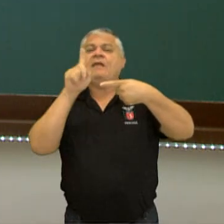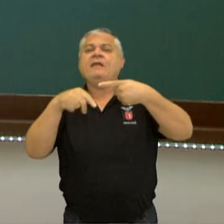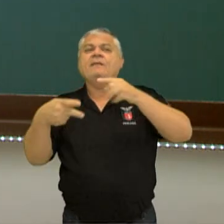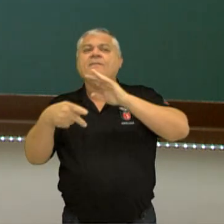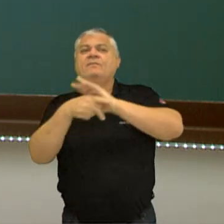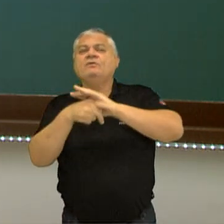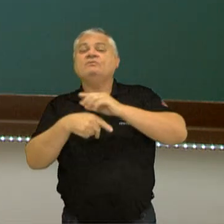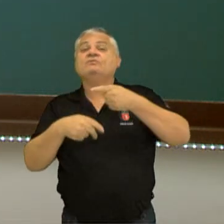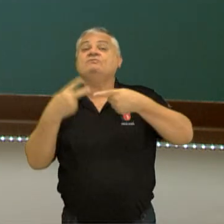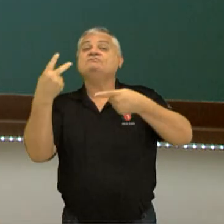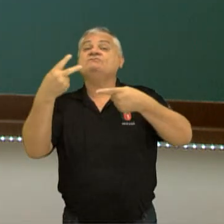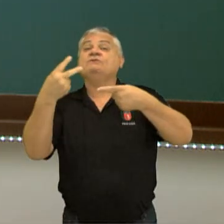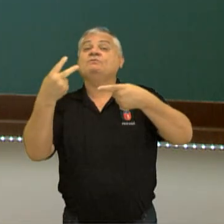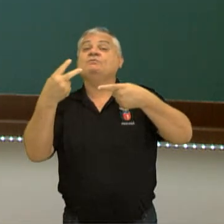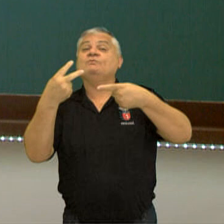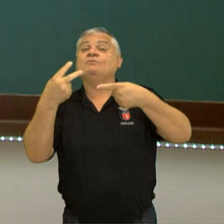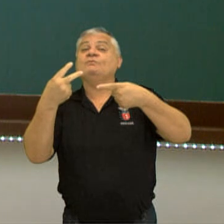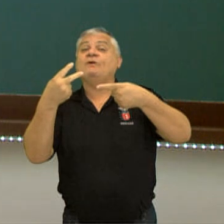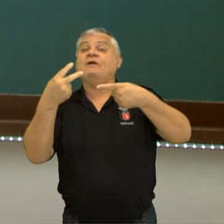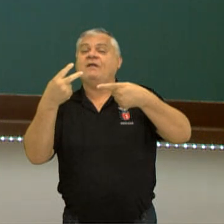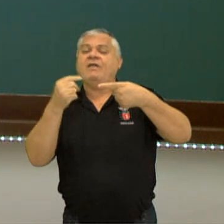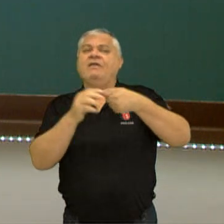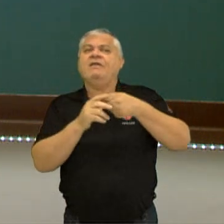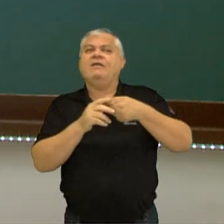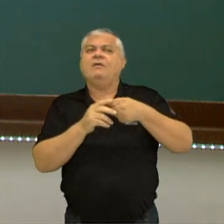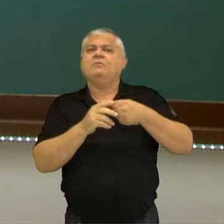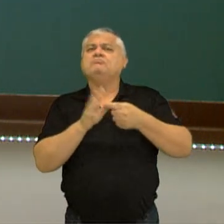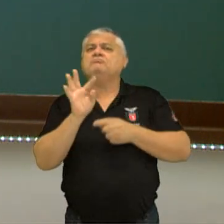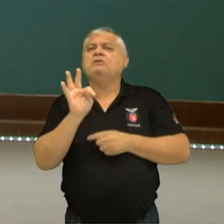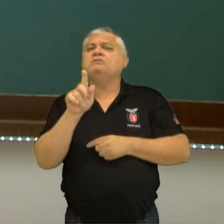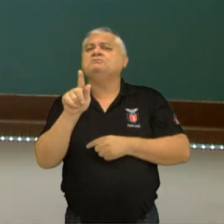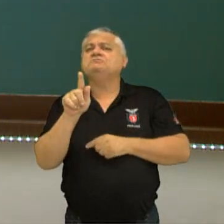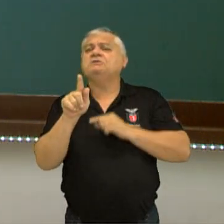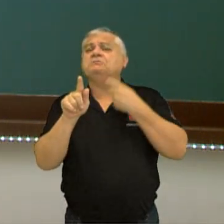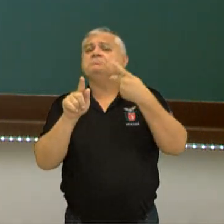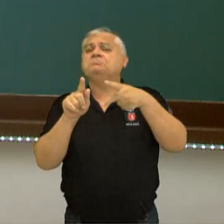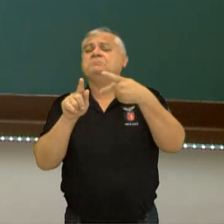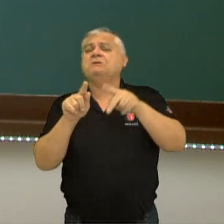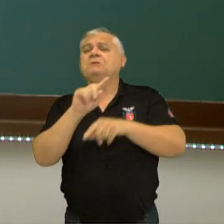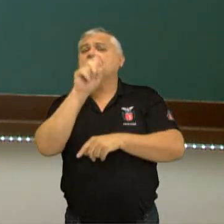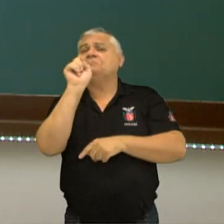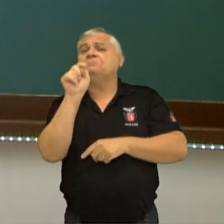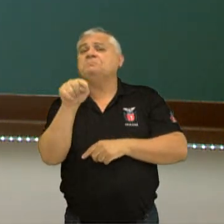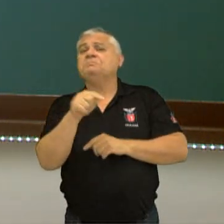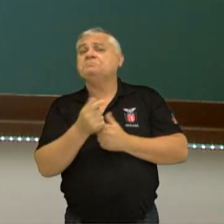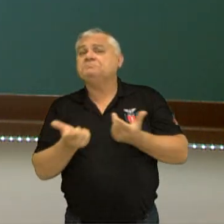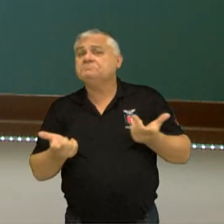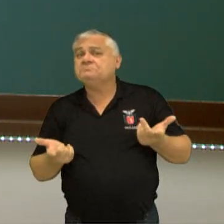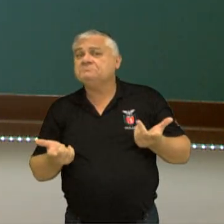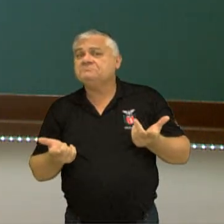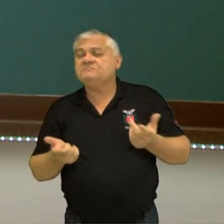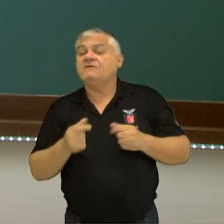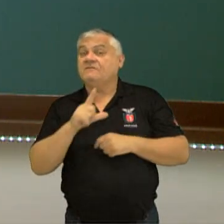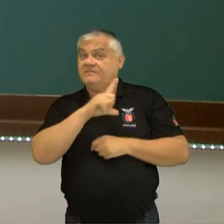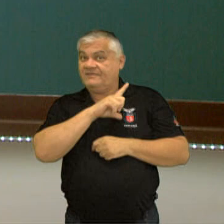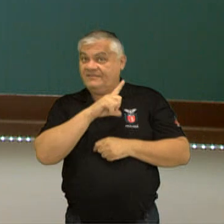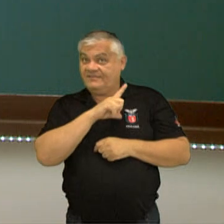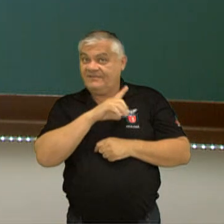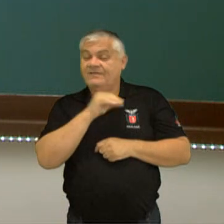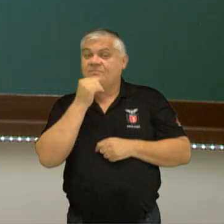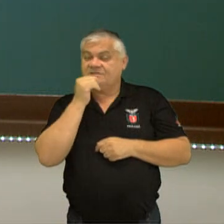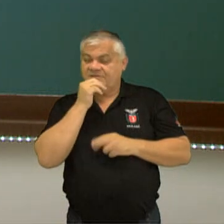ao segundo quadrante. A pergunta é, qual é a tangente desse ângulo? Então, aqui você tem uma